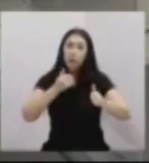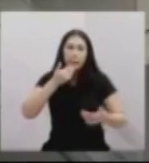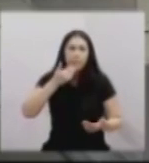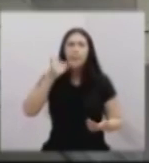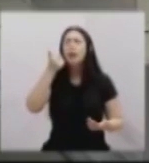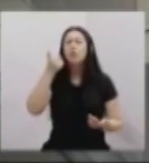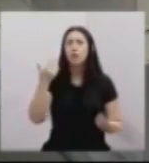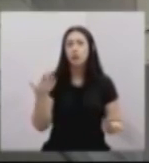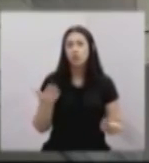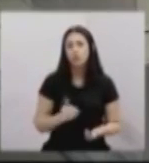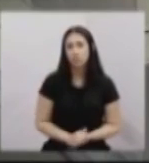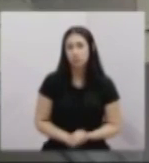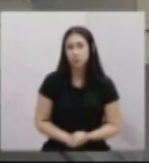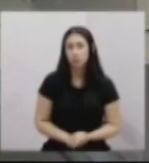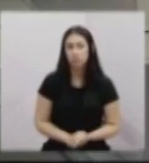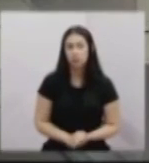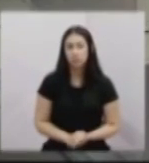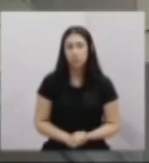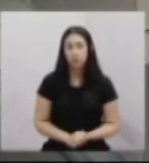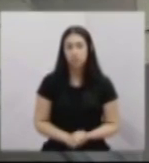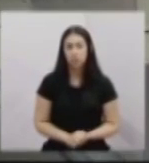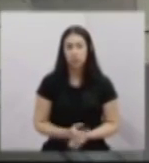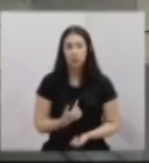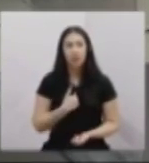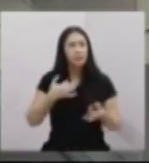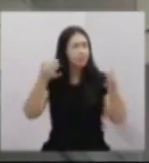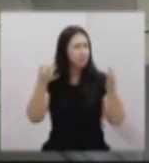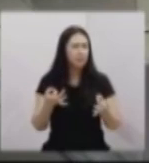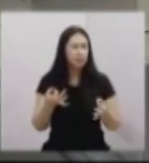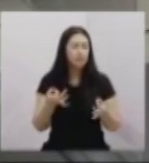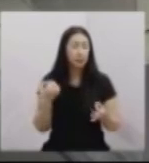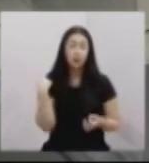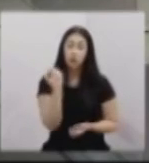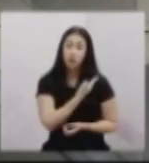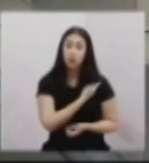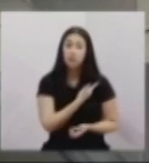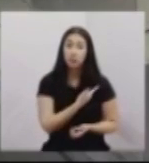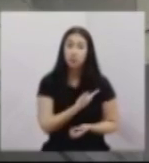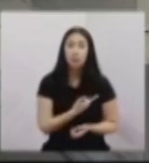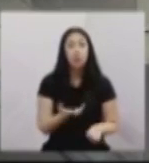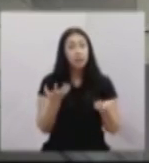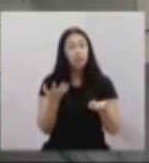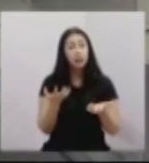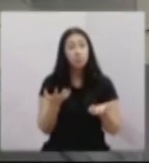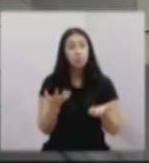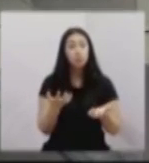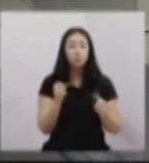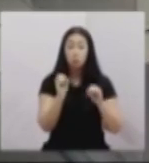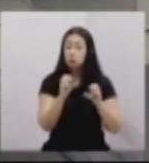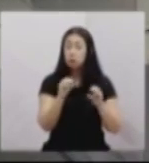eficientes e sejam para melhor. Porque eu tenho absoluta certeza que todos aqui prezam a qualidade na